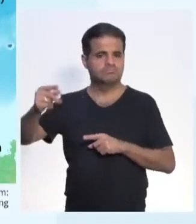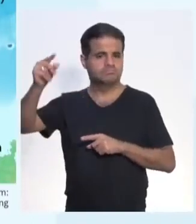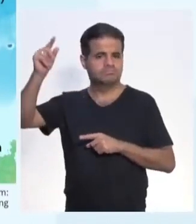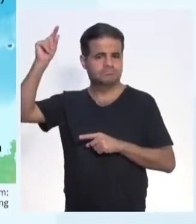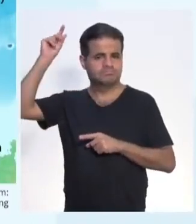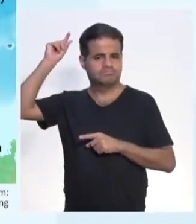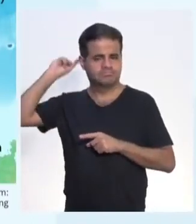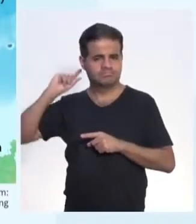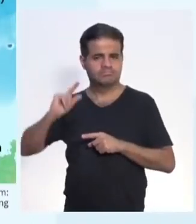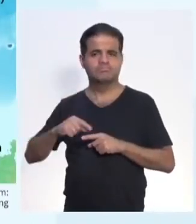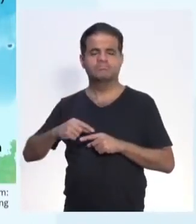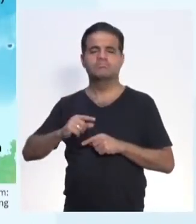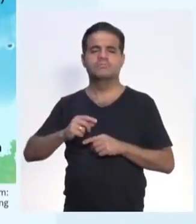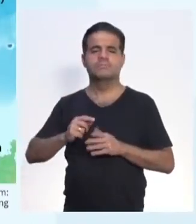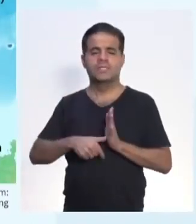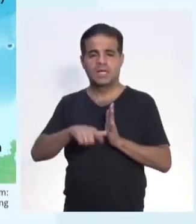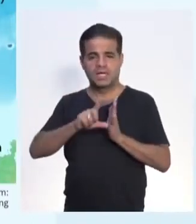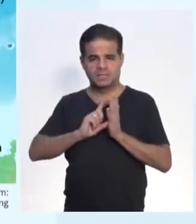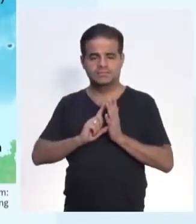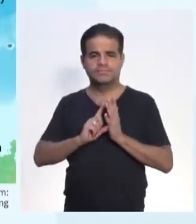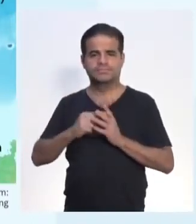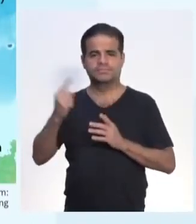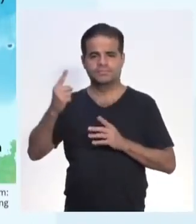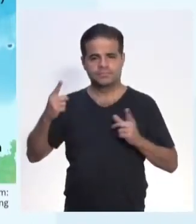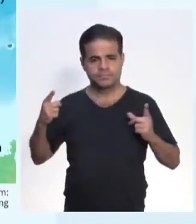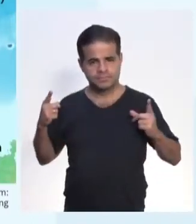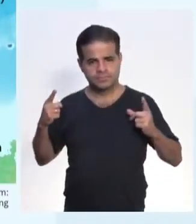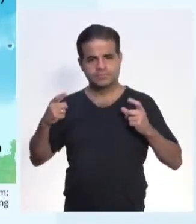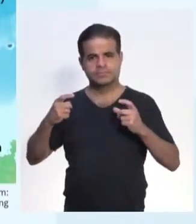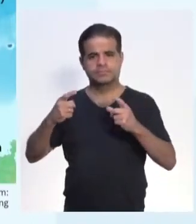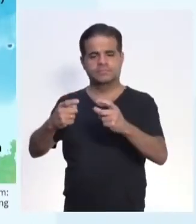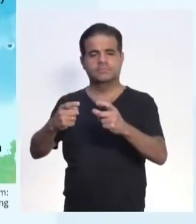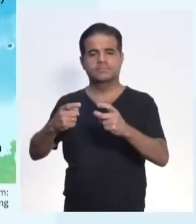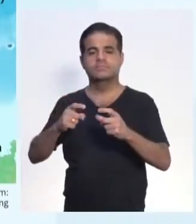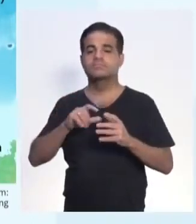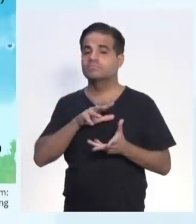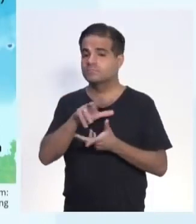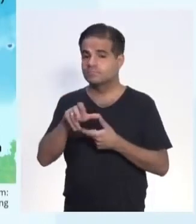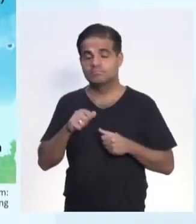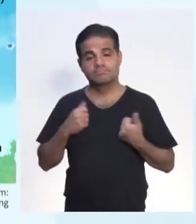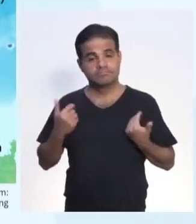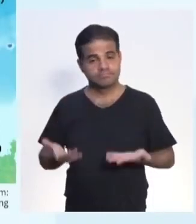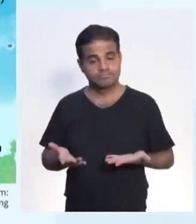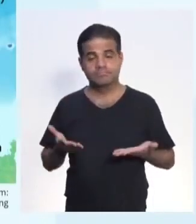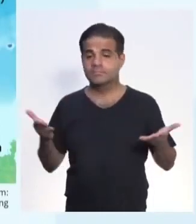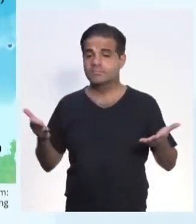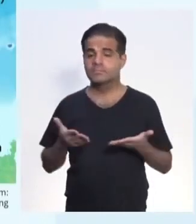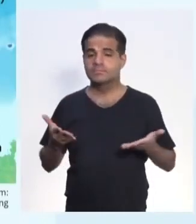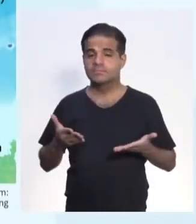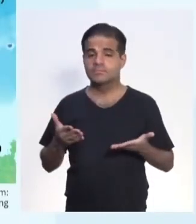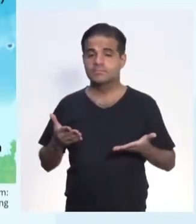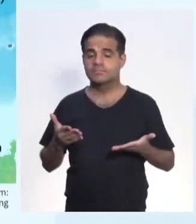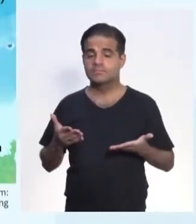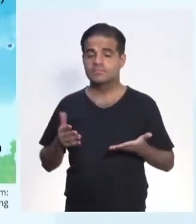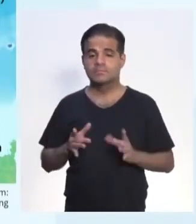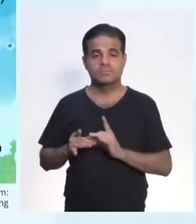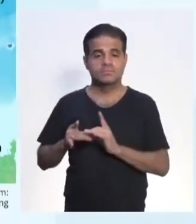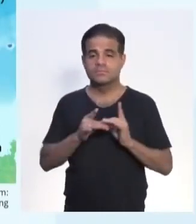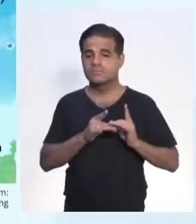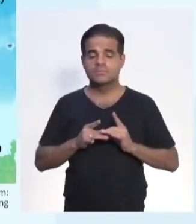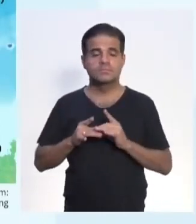lá com o Império Russo antes da Primeira Guerra Mundial. Então, a